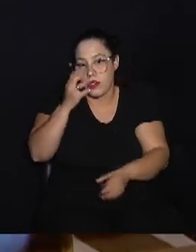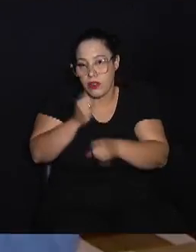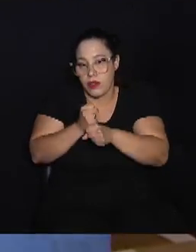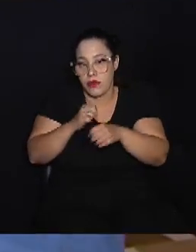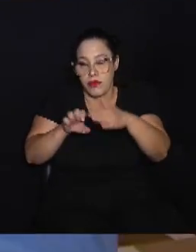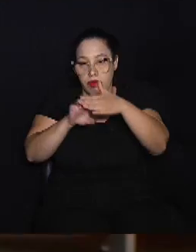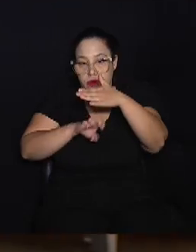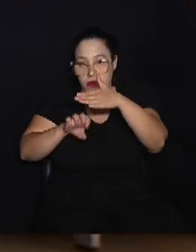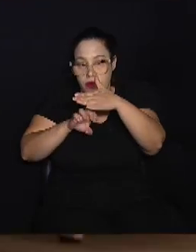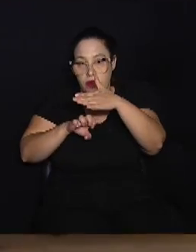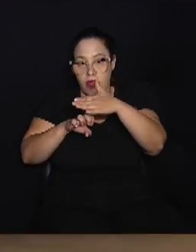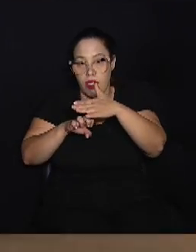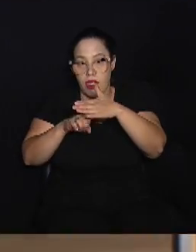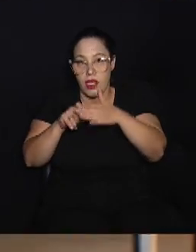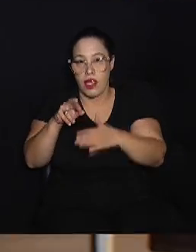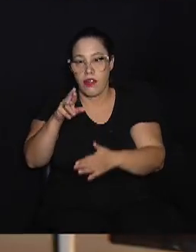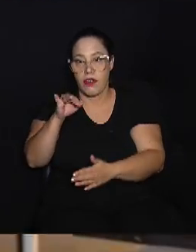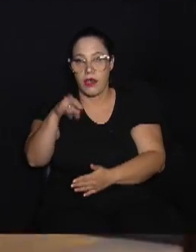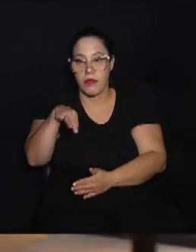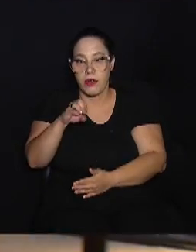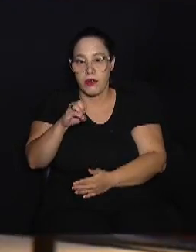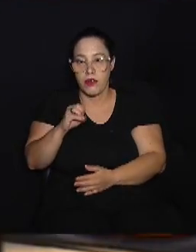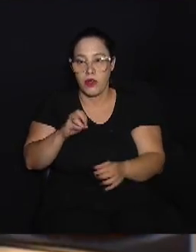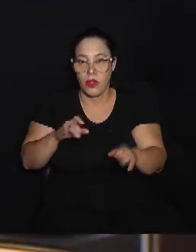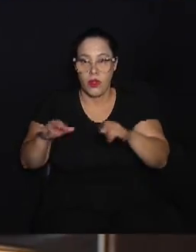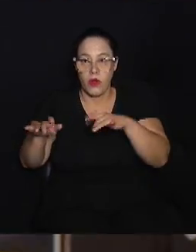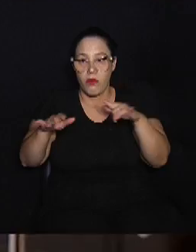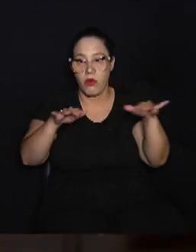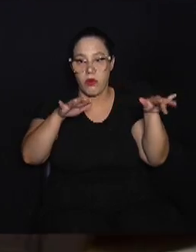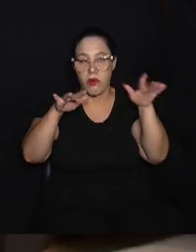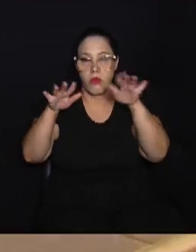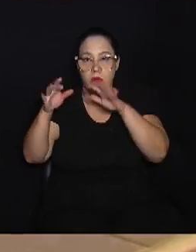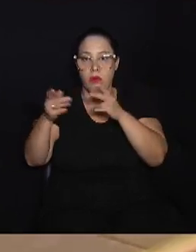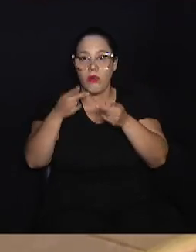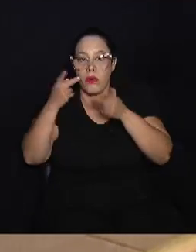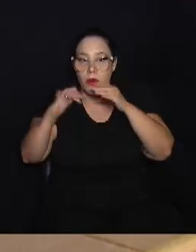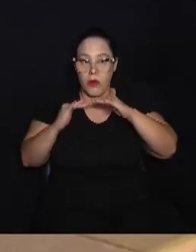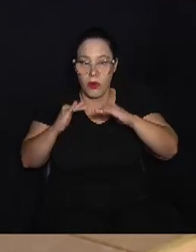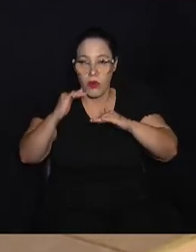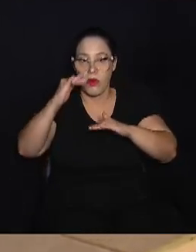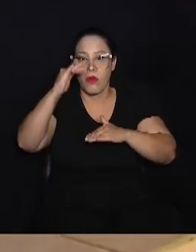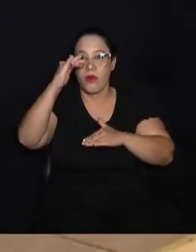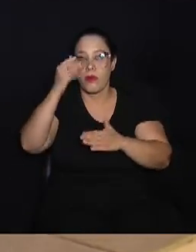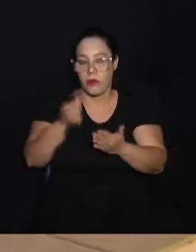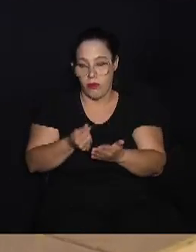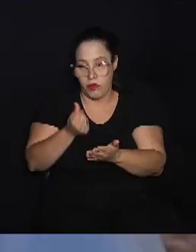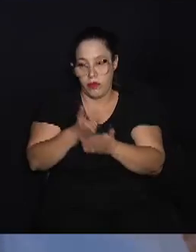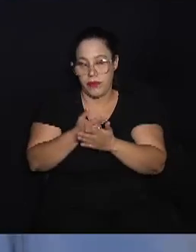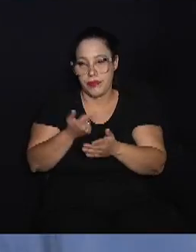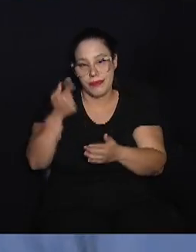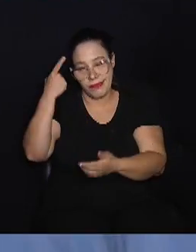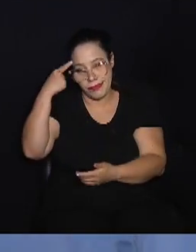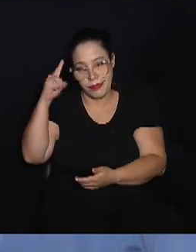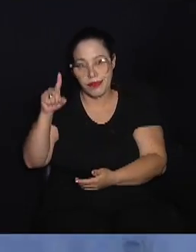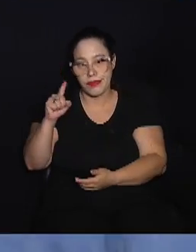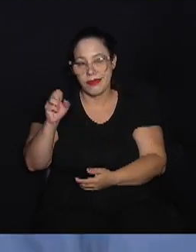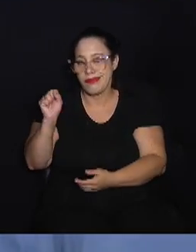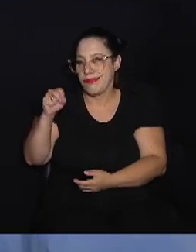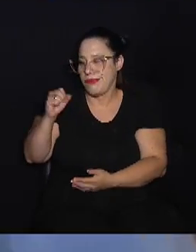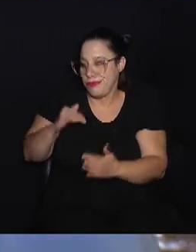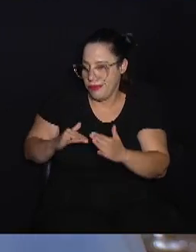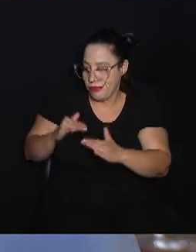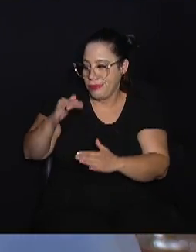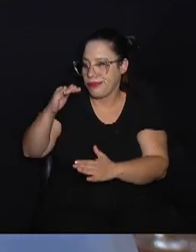empresa no setor de resfriamento evaporativo e relata o aumento das vendas nos últimos dias. Sim, teve um aumento